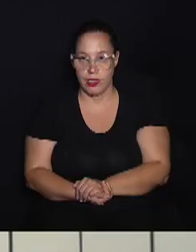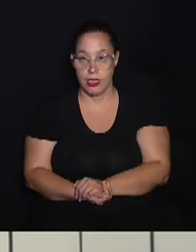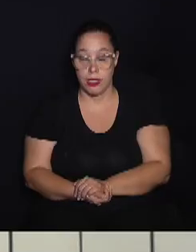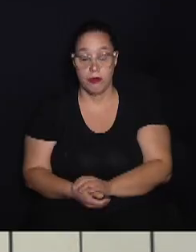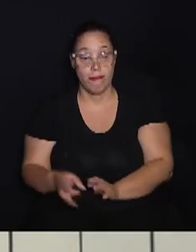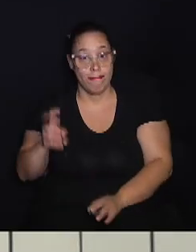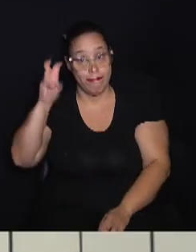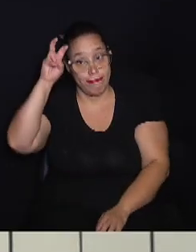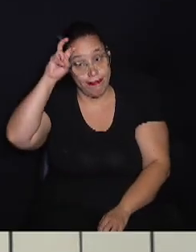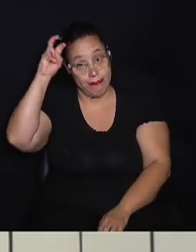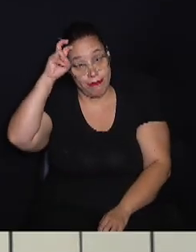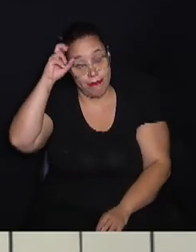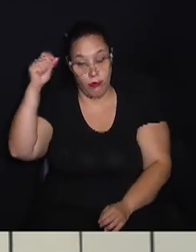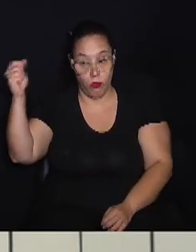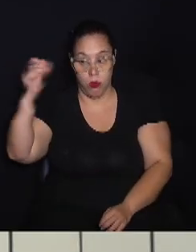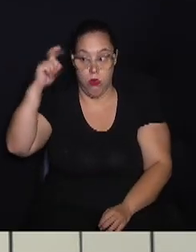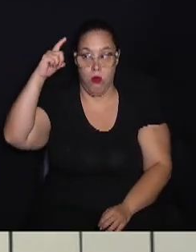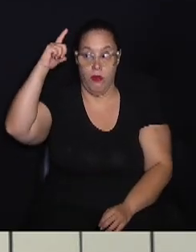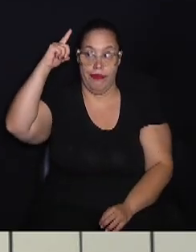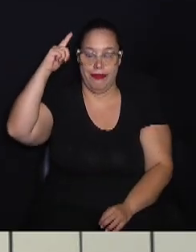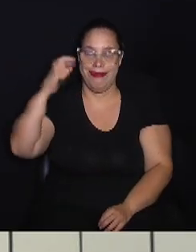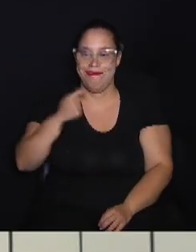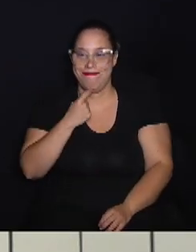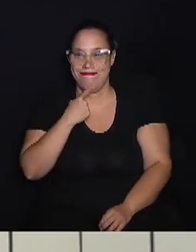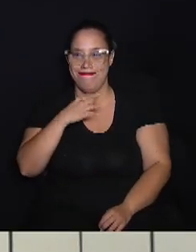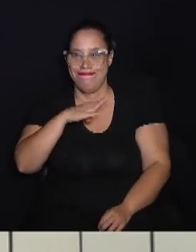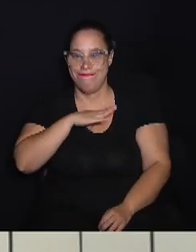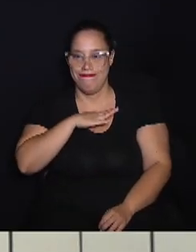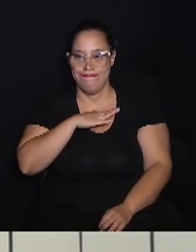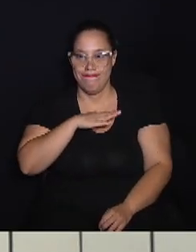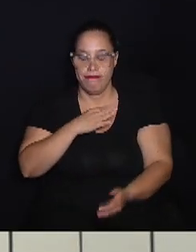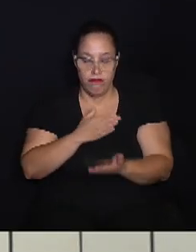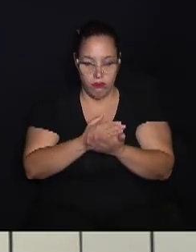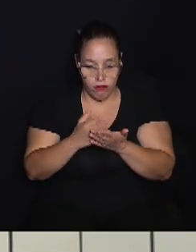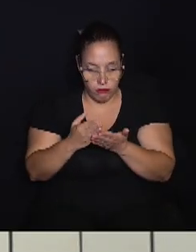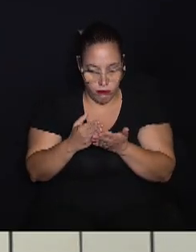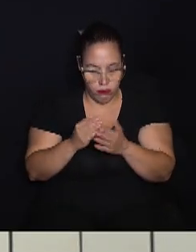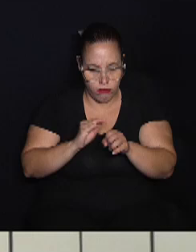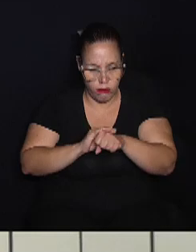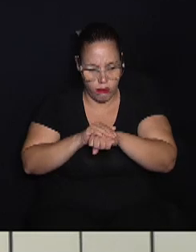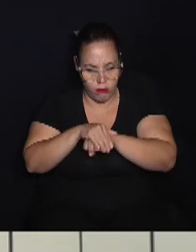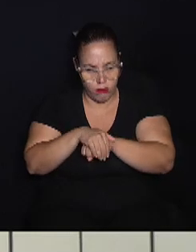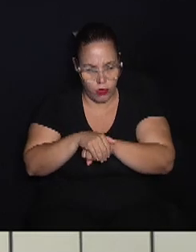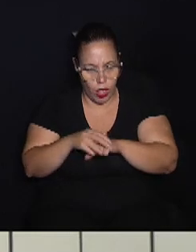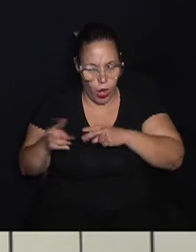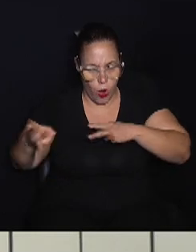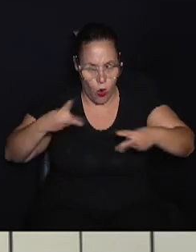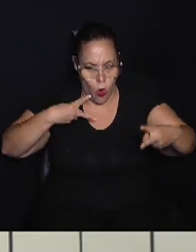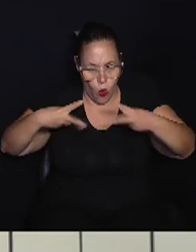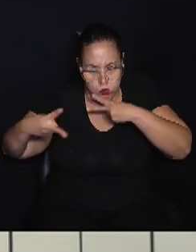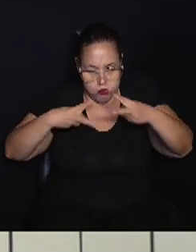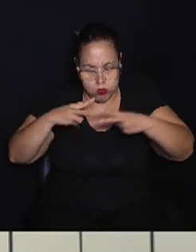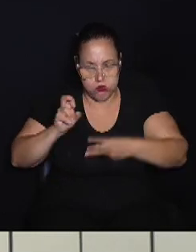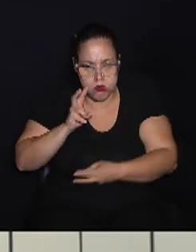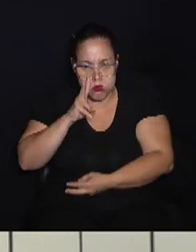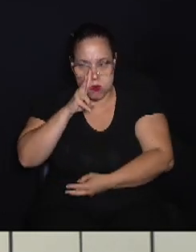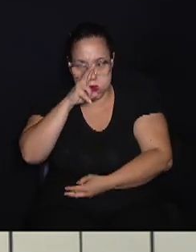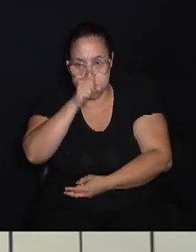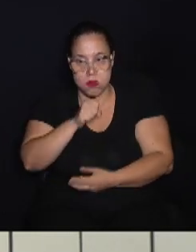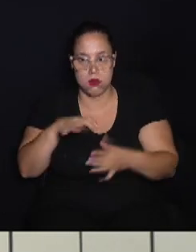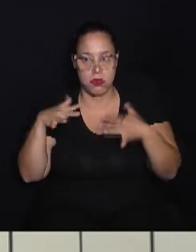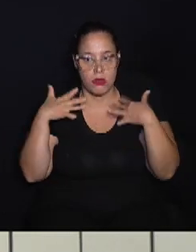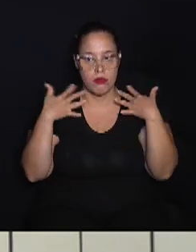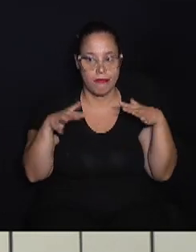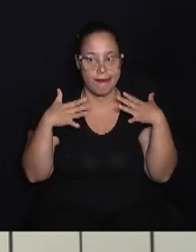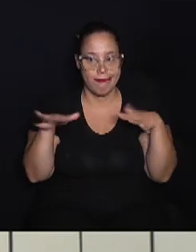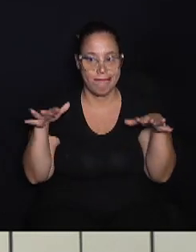quinta-feira ensolarada aqui em Campinas mas no início da noite os ventos devem soprar com intensidade E